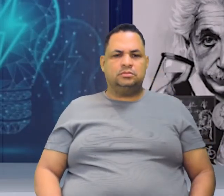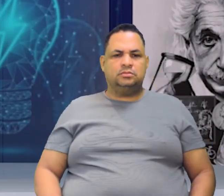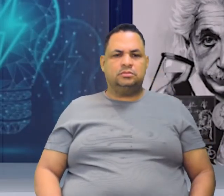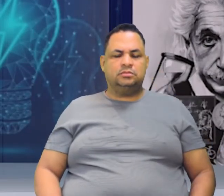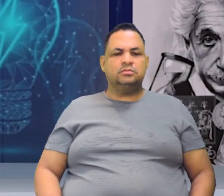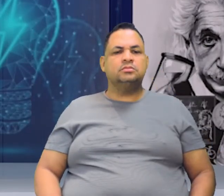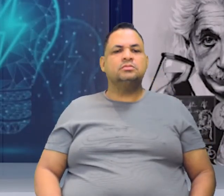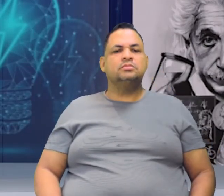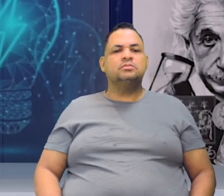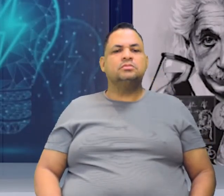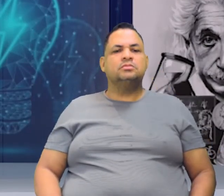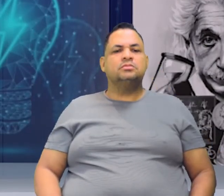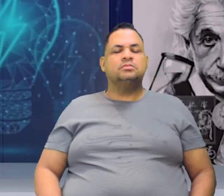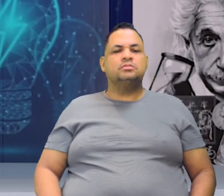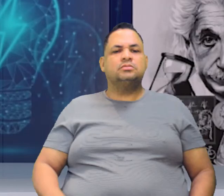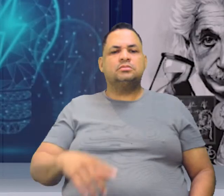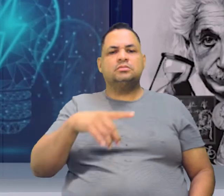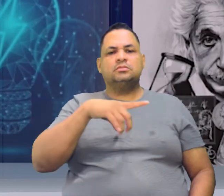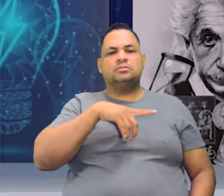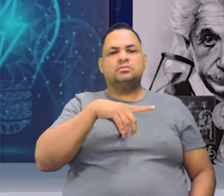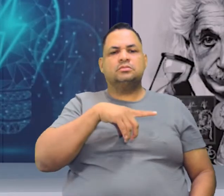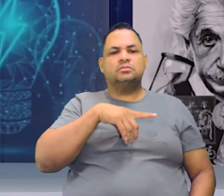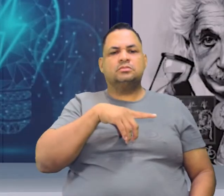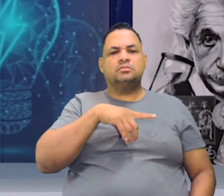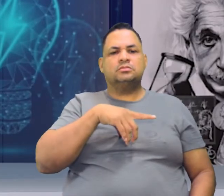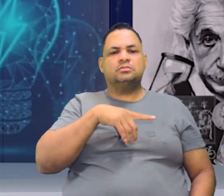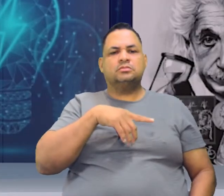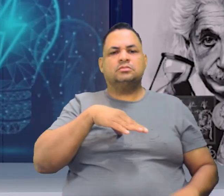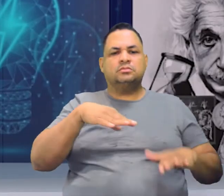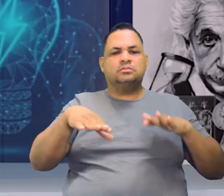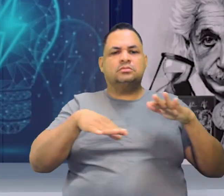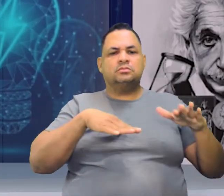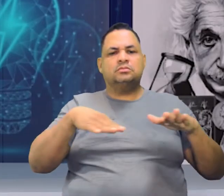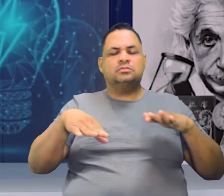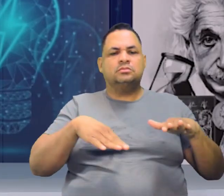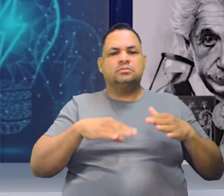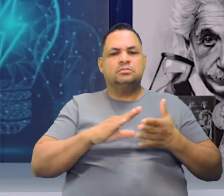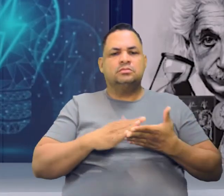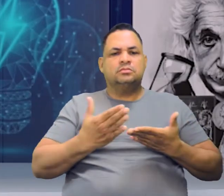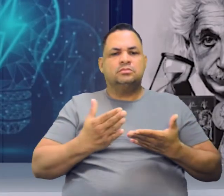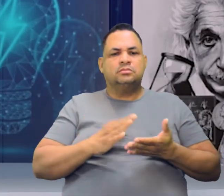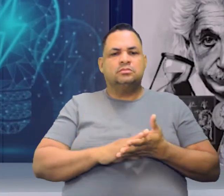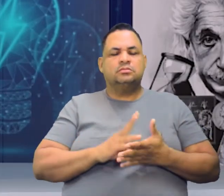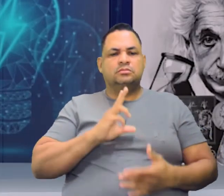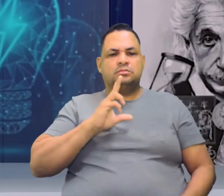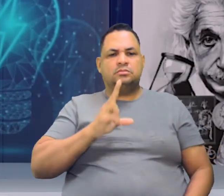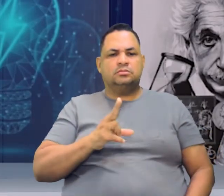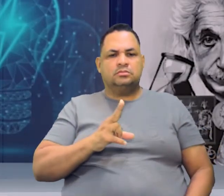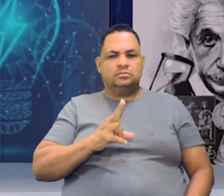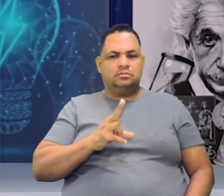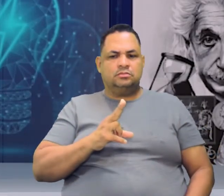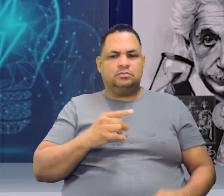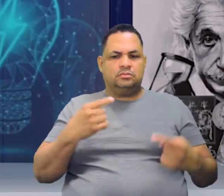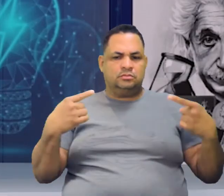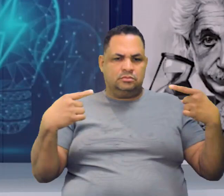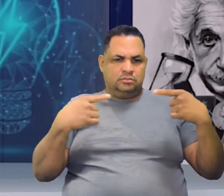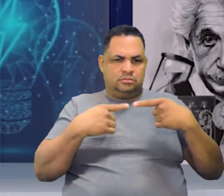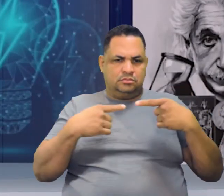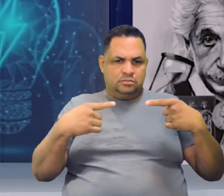tá certo? Aí você vai ter que a movimentação da sua caixa vai ser no mesmo sentido da força o